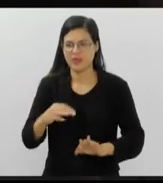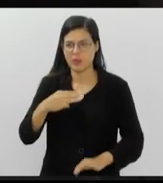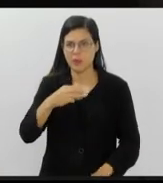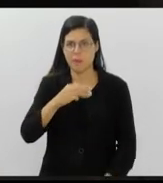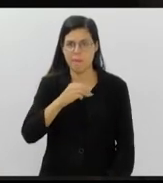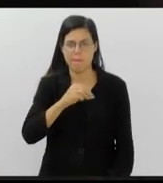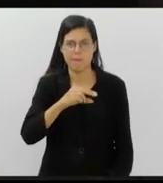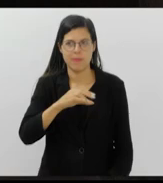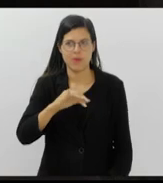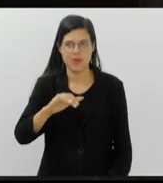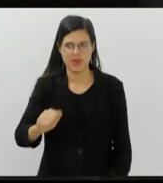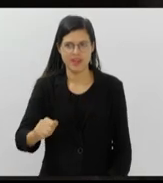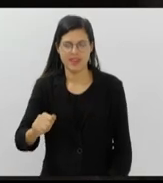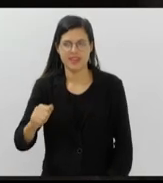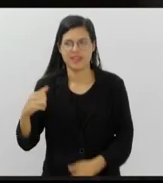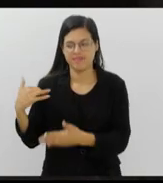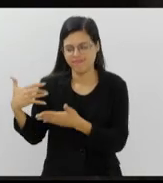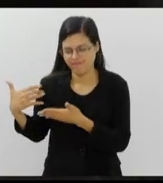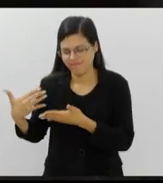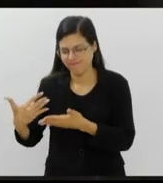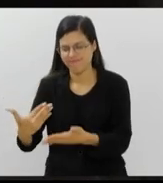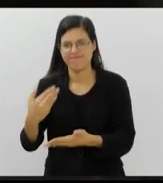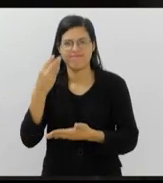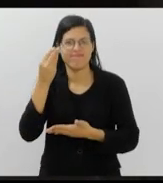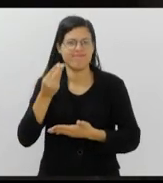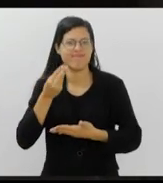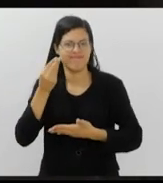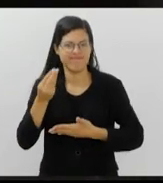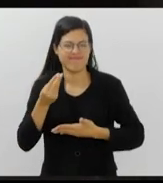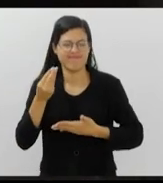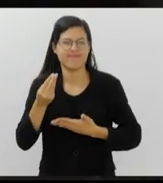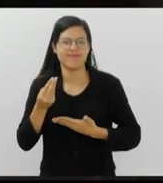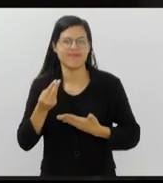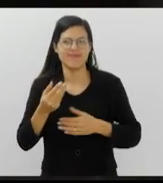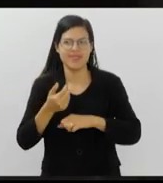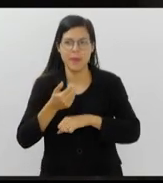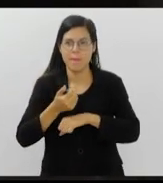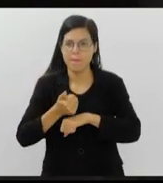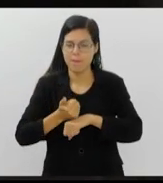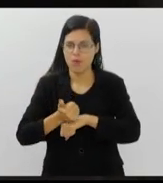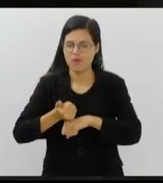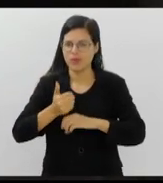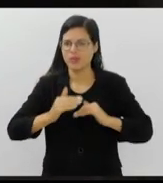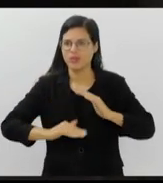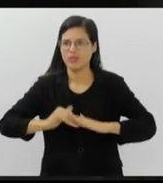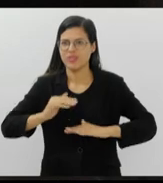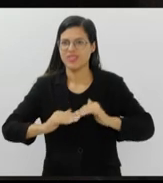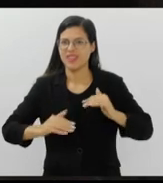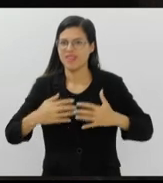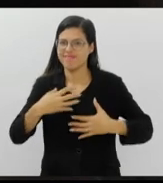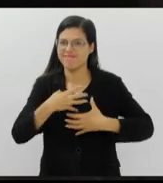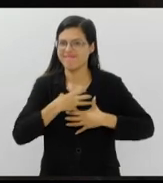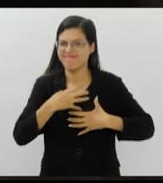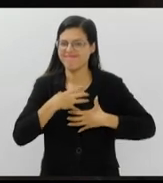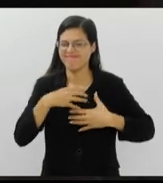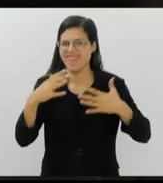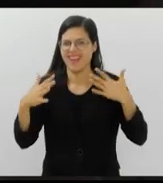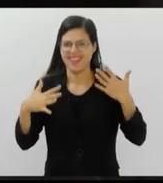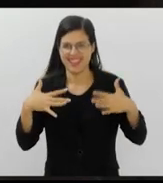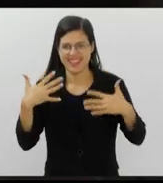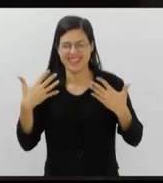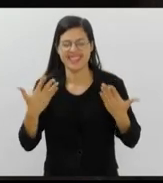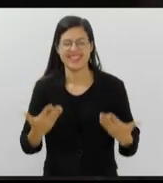vida, na trajetória da nossa vida profissional. É uma alegria muito grande estar recebendo